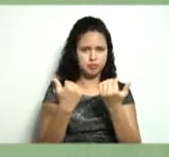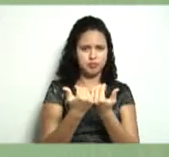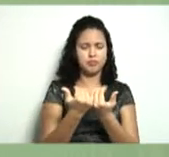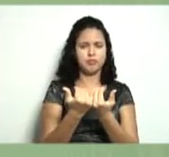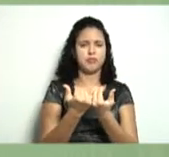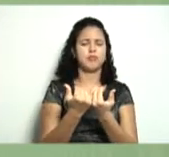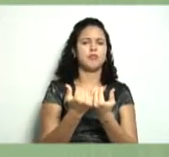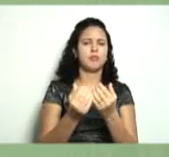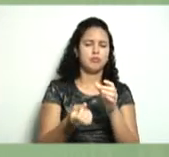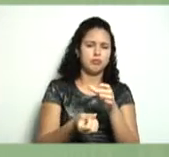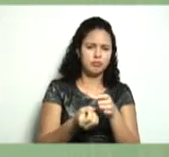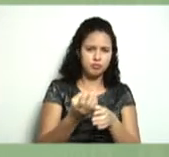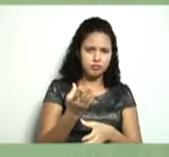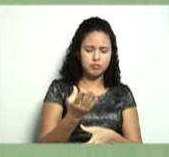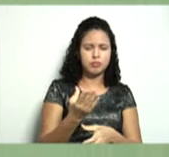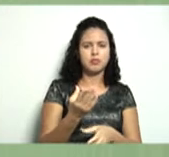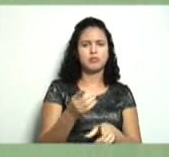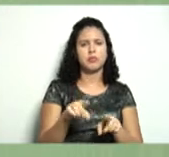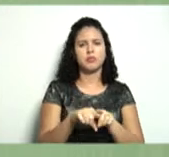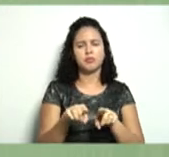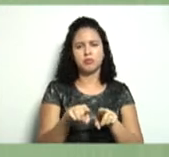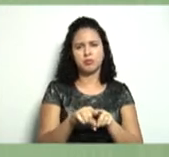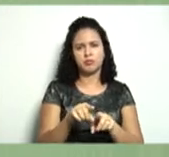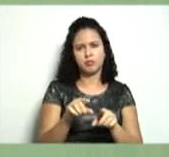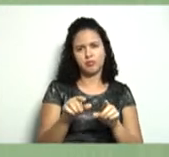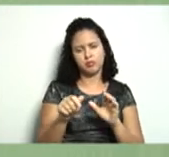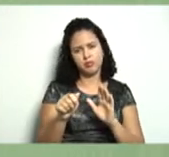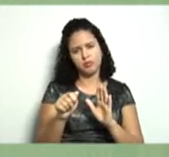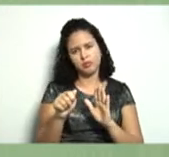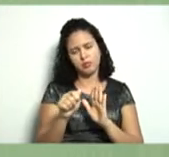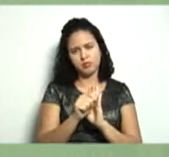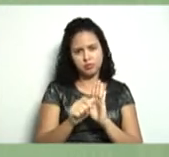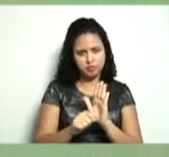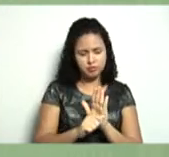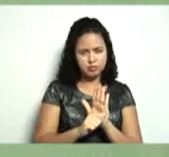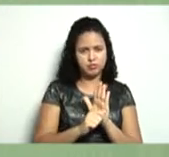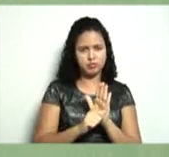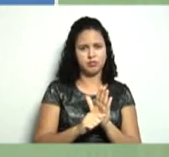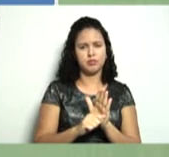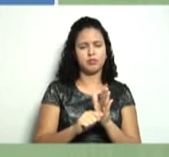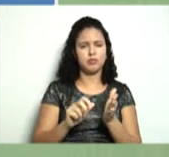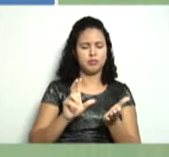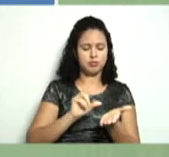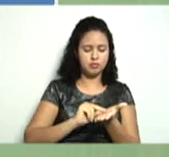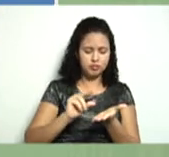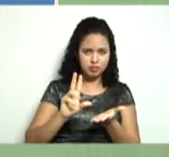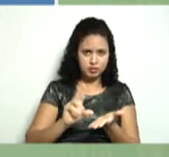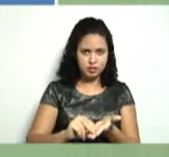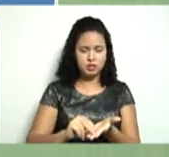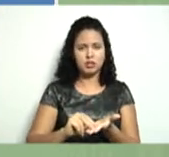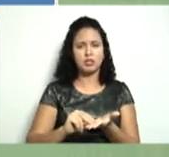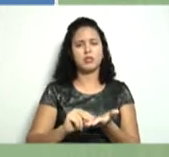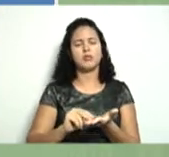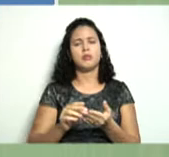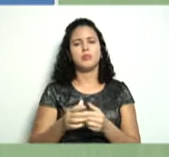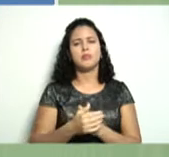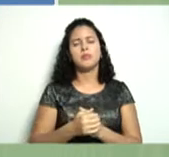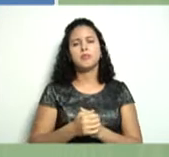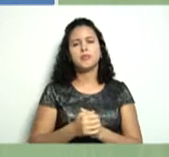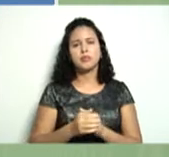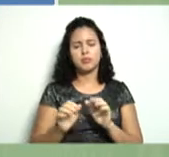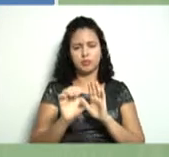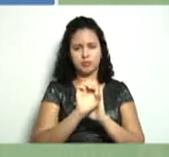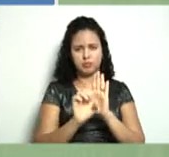Fundadores, constantes da respectiva ata ou por instrumento público. E o